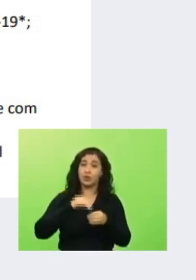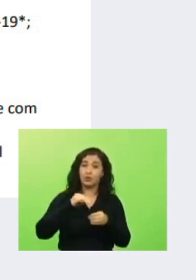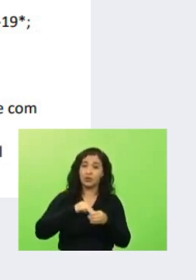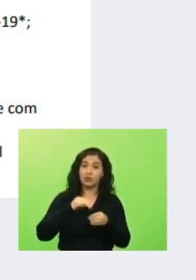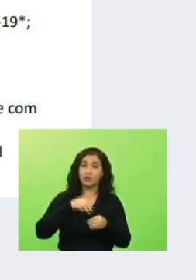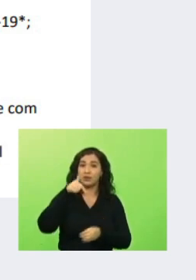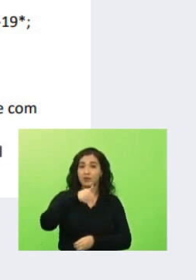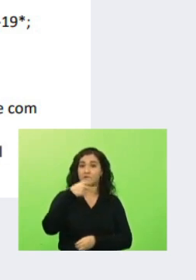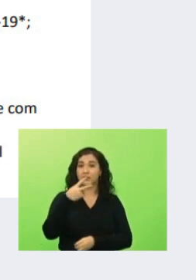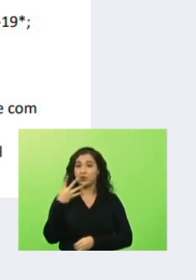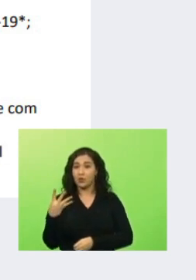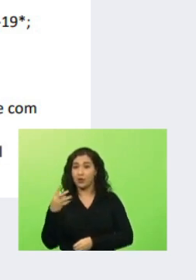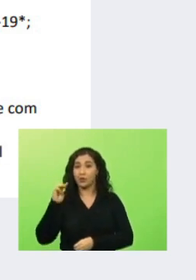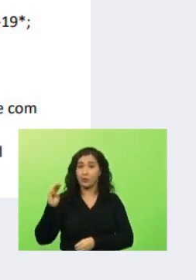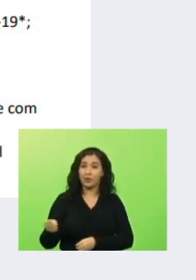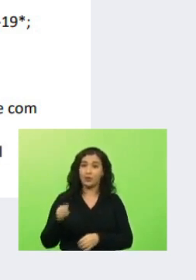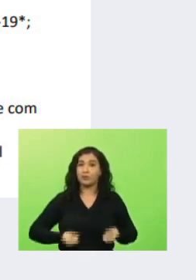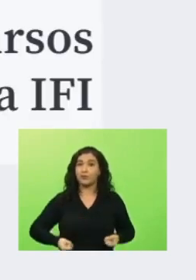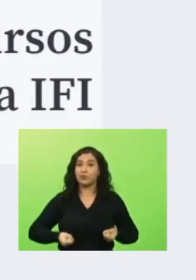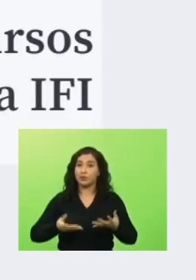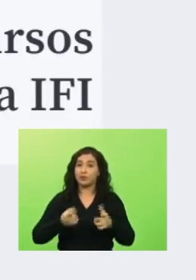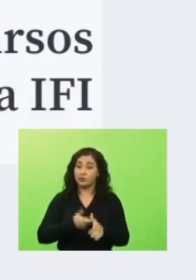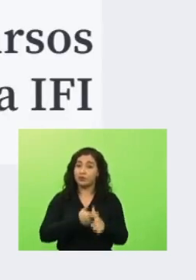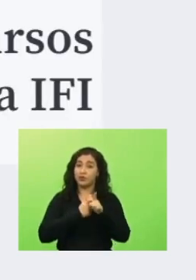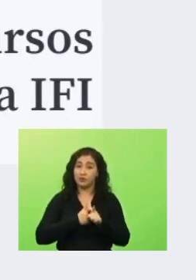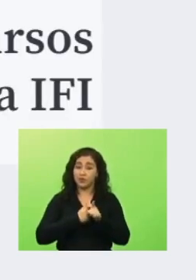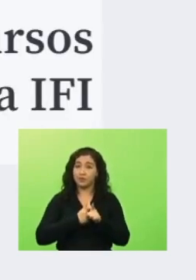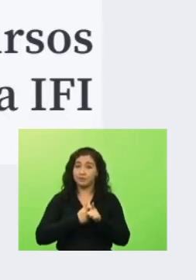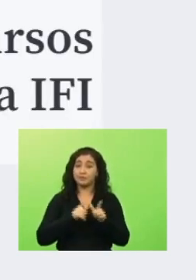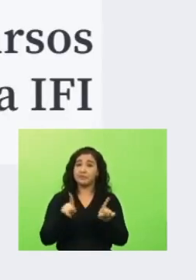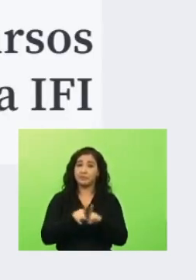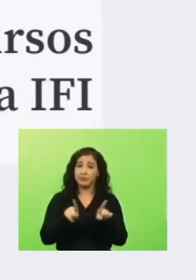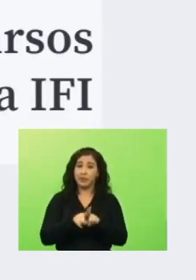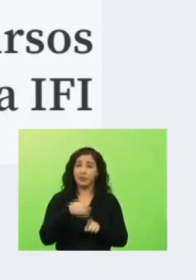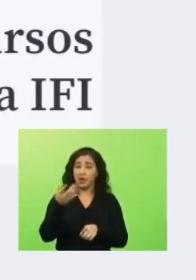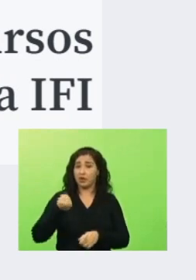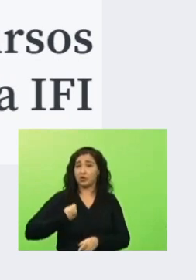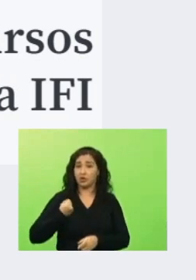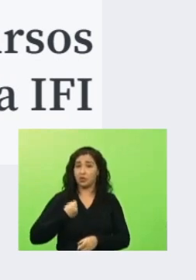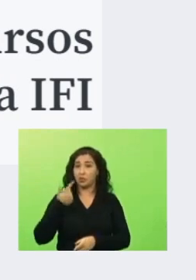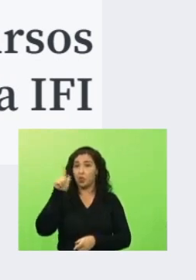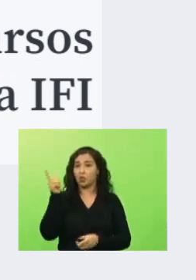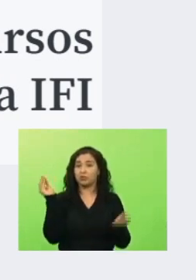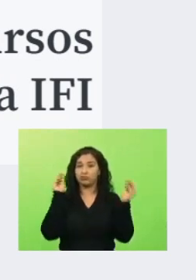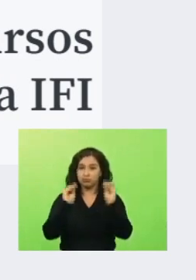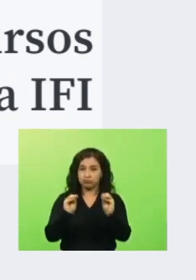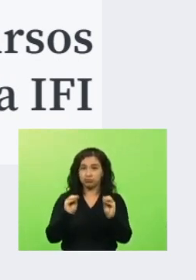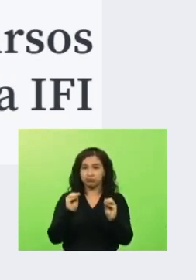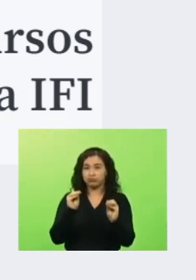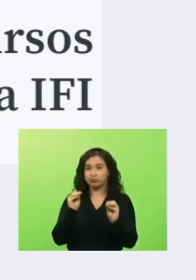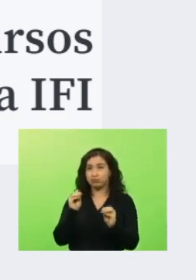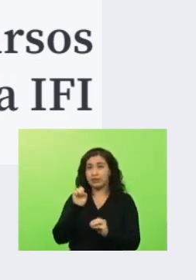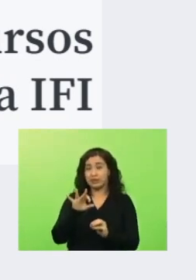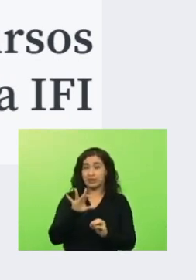milhões de reais apenas de suspensão de pagamento de dívida. E atualizando esses números, pode pôr mais uma imagem na tela? Se nós atualizarmos esses